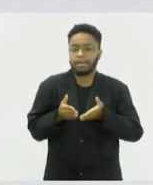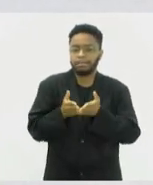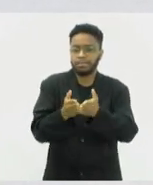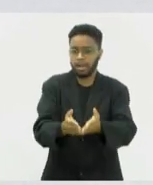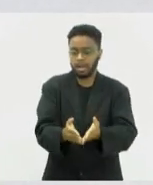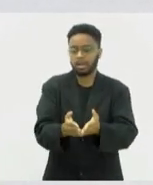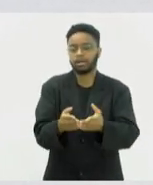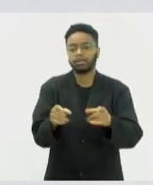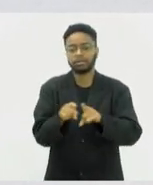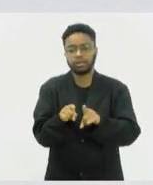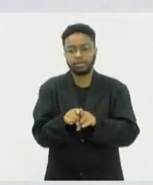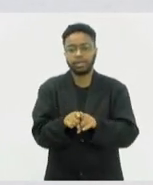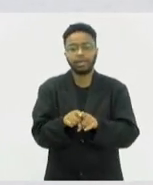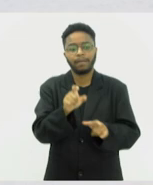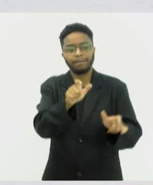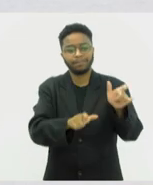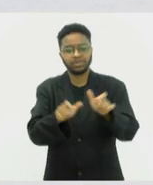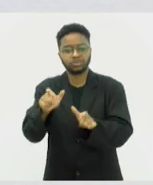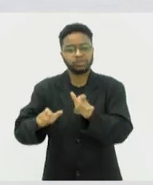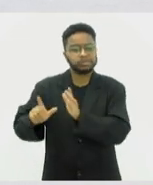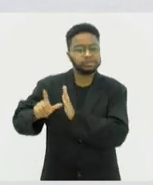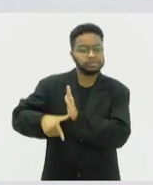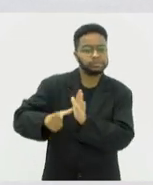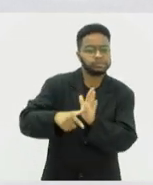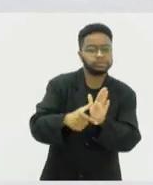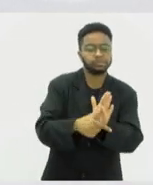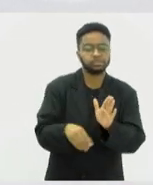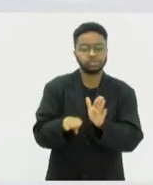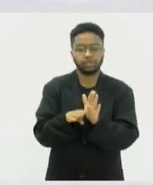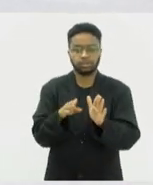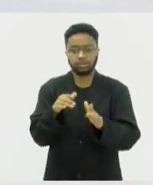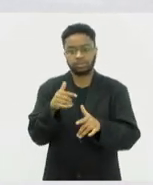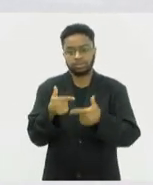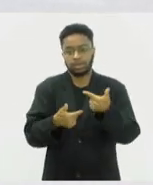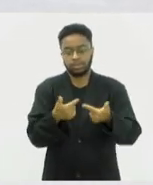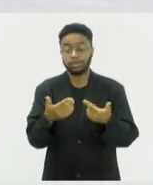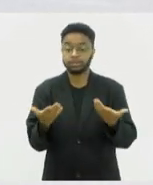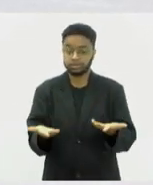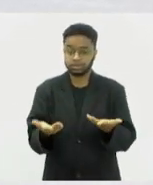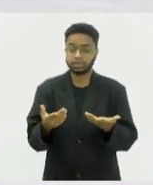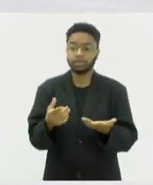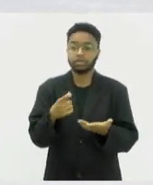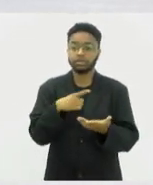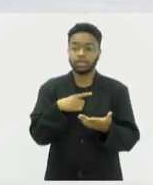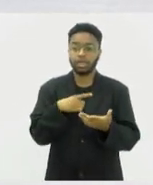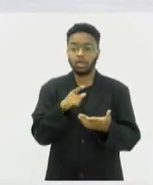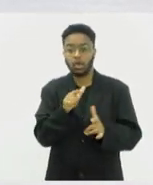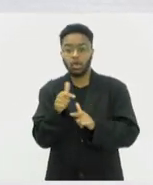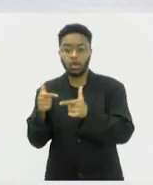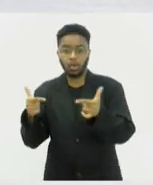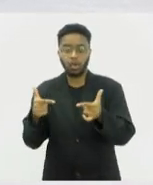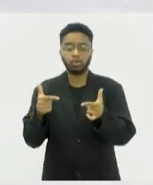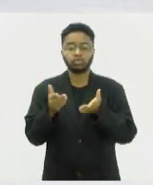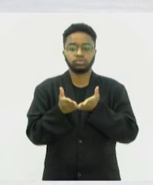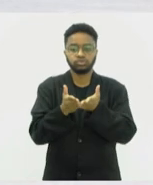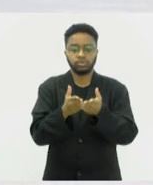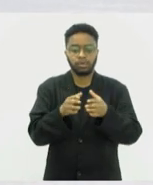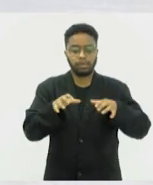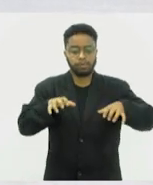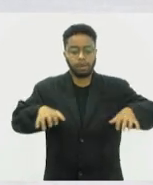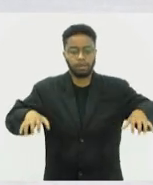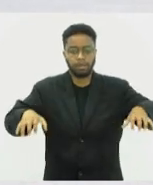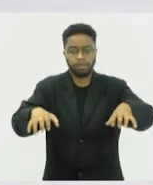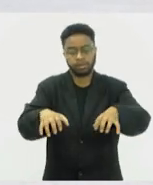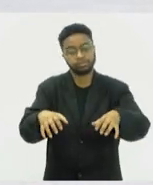das barcas, passageiros tiveram um pouco de atraso, você vê aí que está cercado de outras embarcações e é